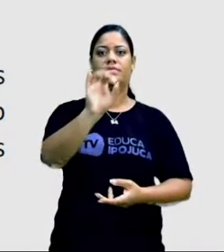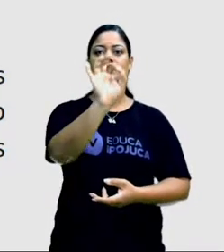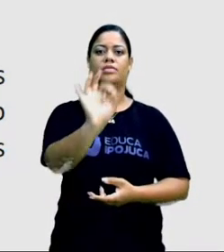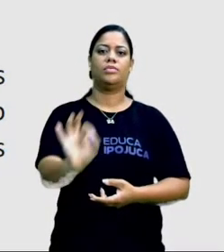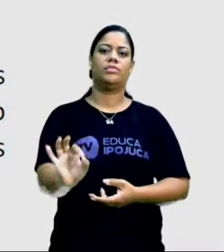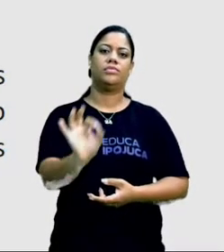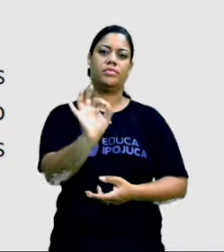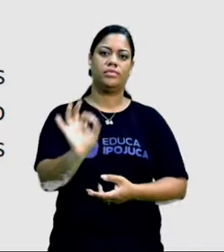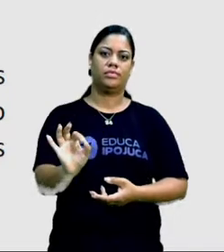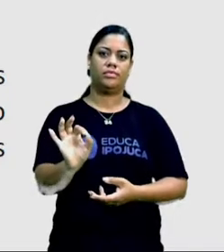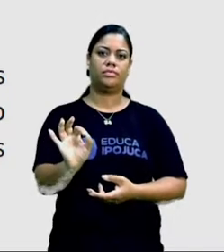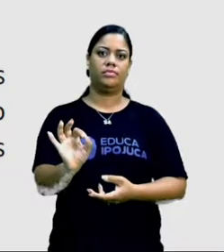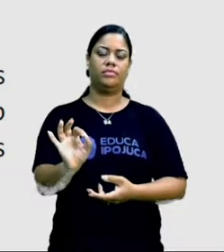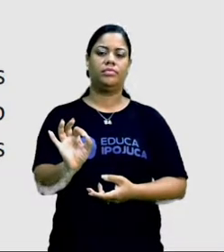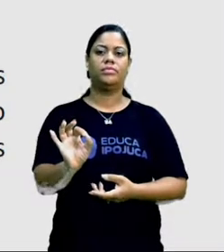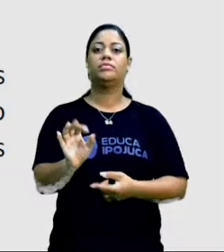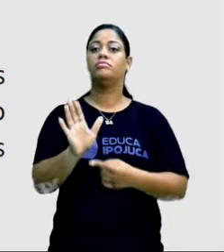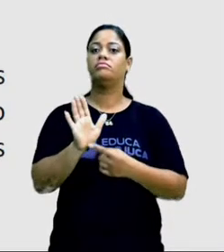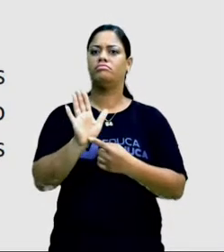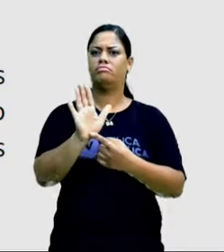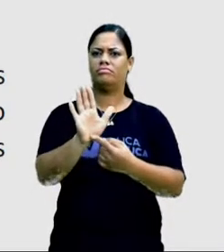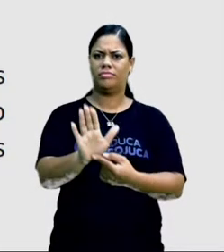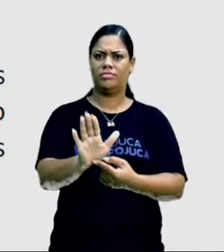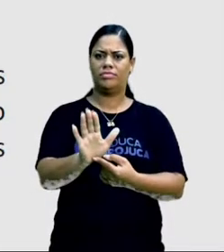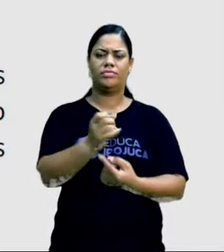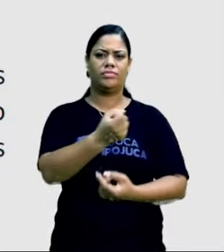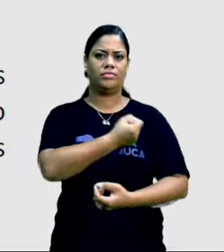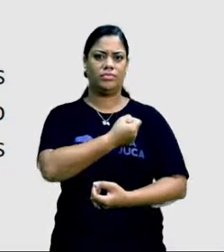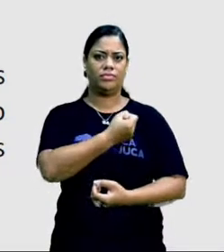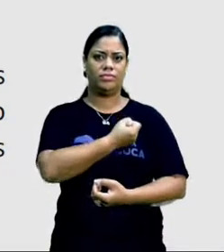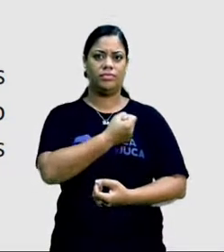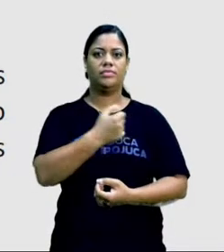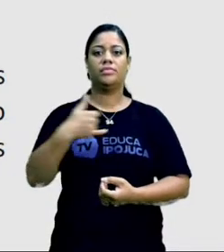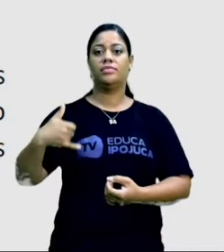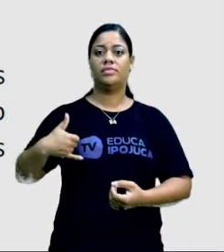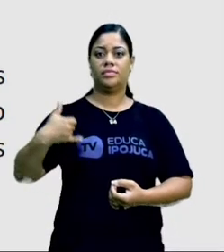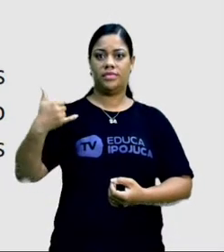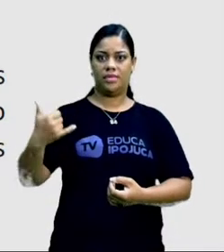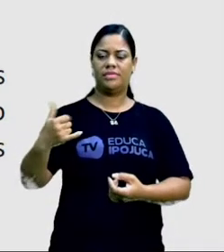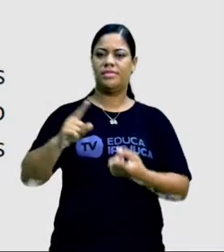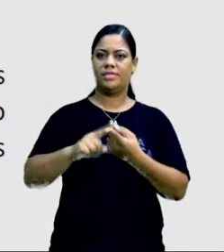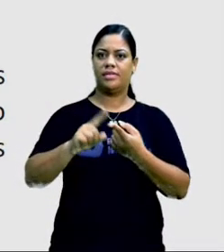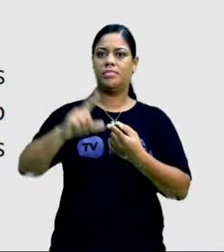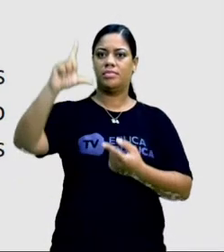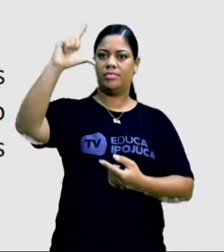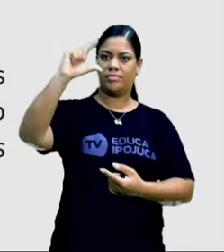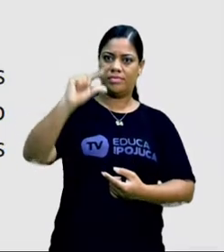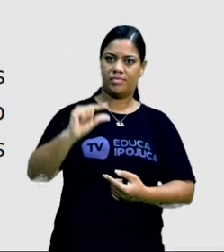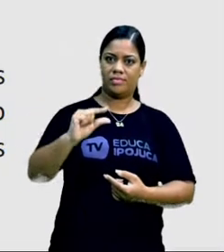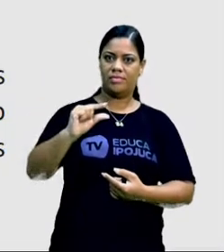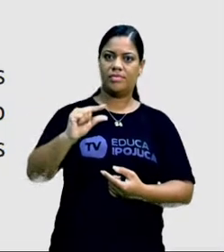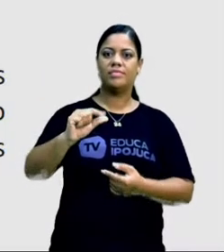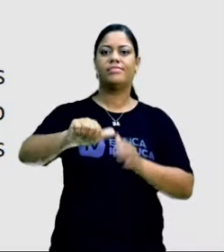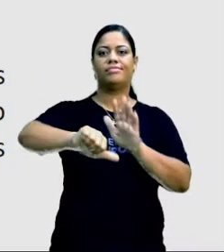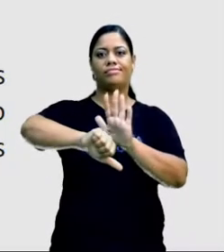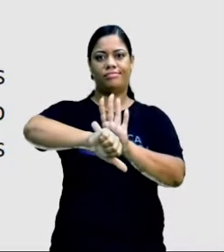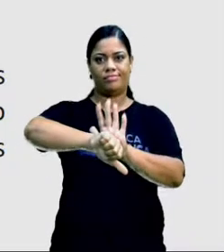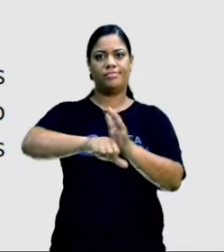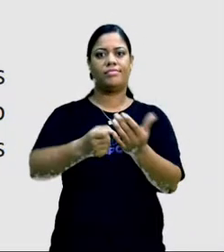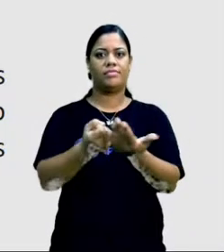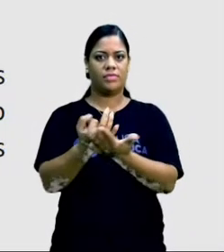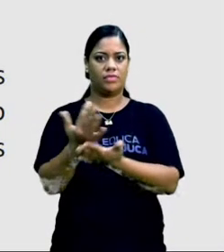70%. Então, não há dados que comprovem que o rebaixamento da idade penal reduz também os índices de